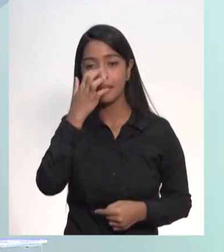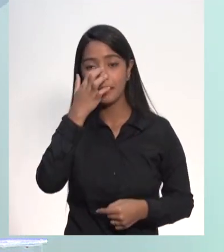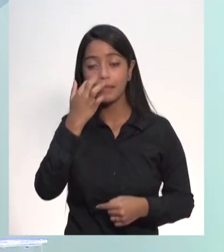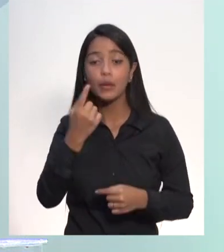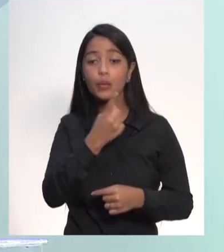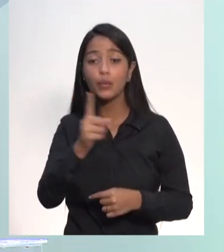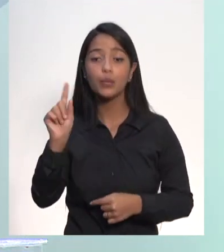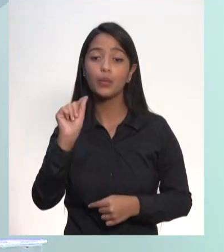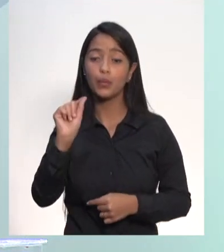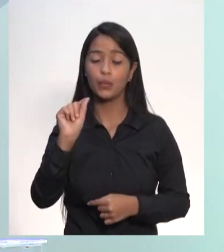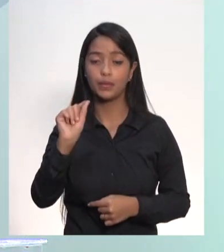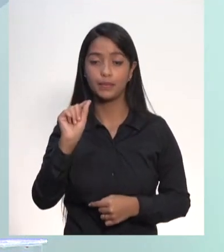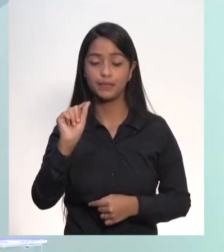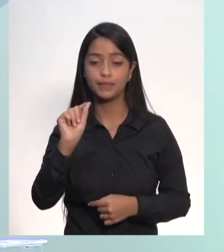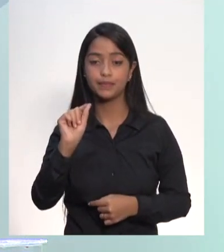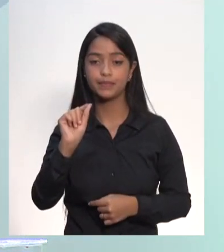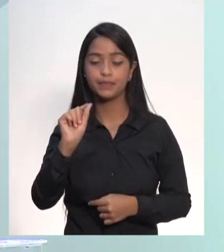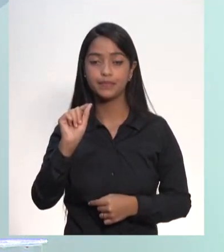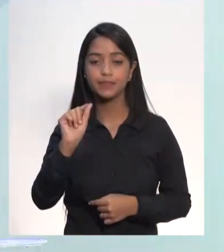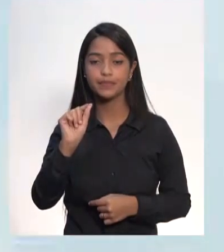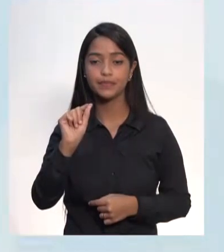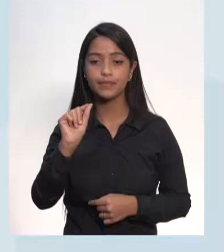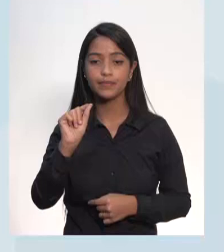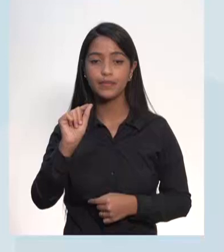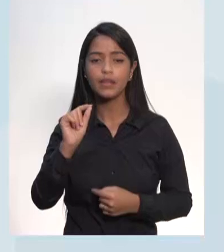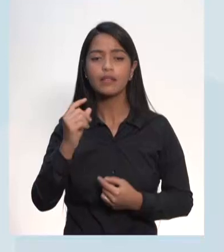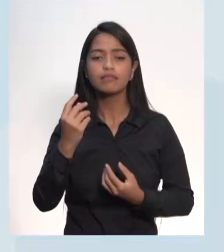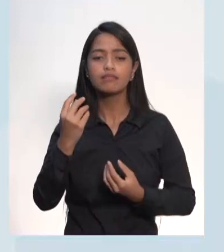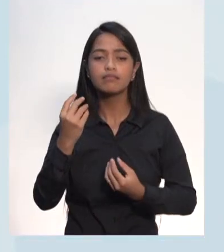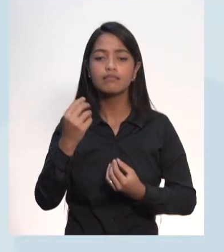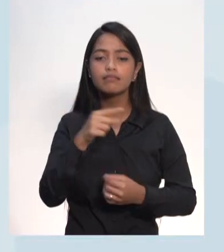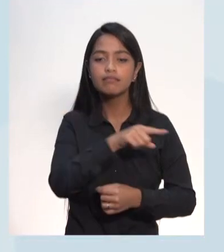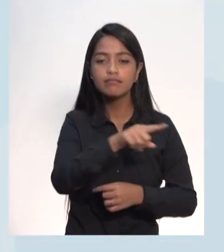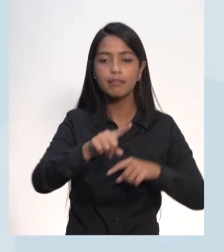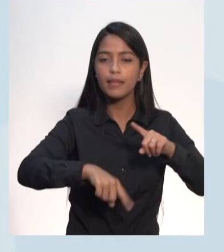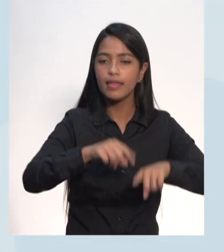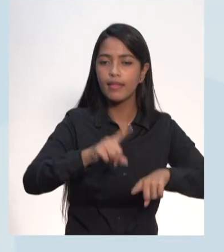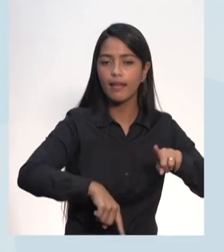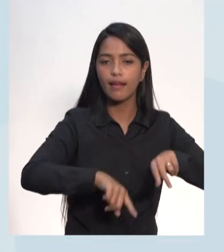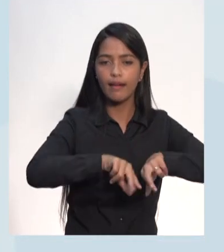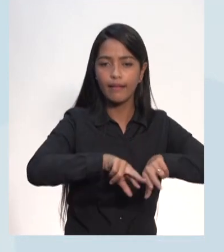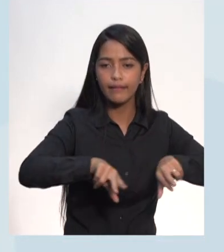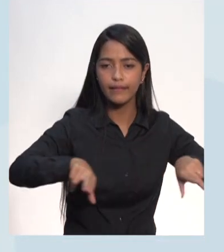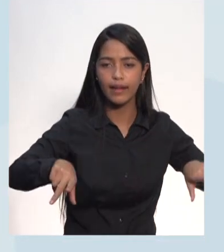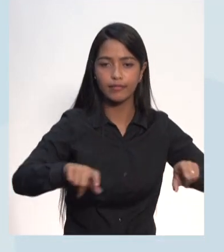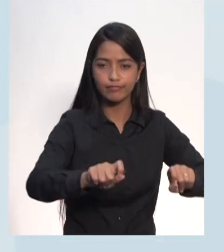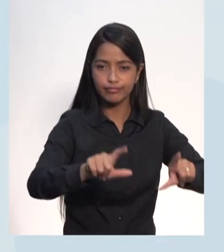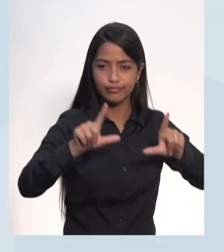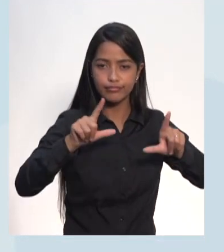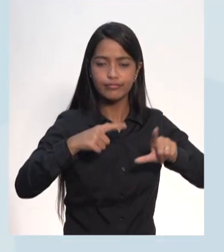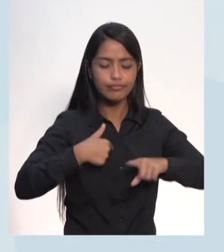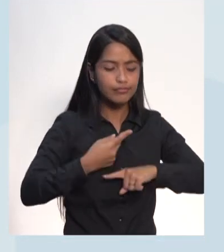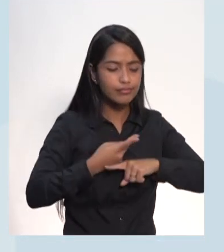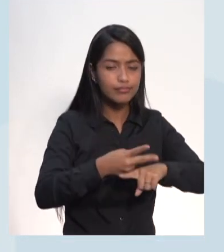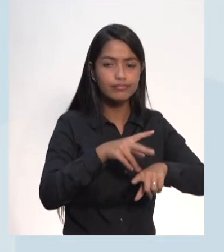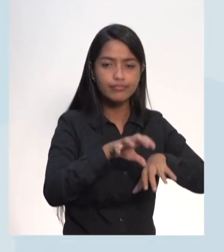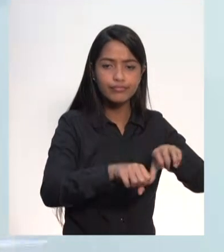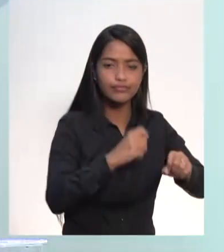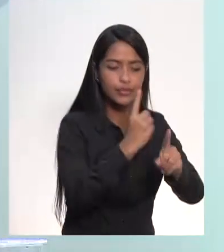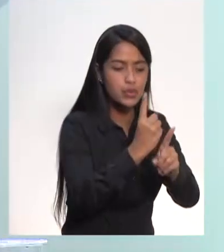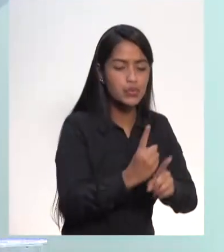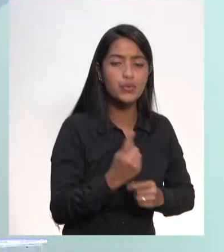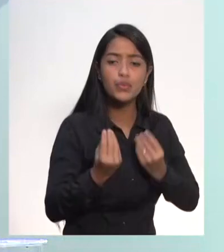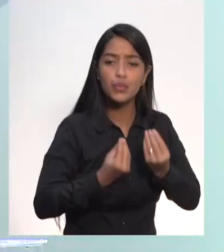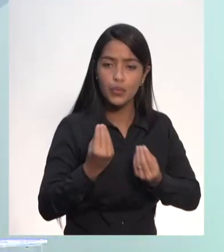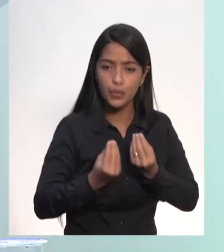propõe, ela é mais prática, né? Como eu encontro os materiais que estão na versão digital. E aí a gente está falando dos